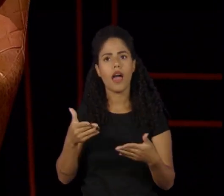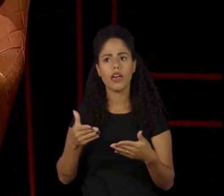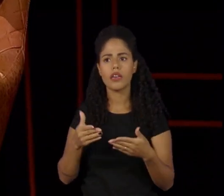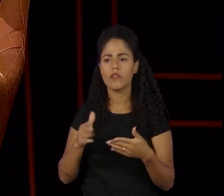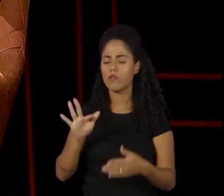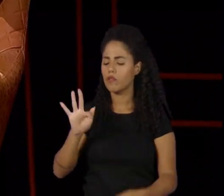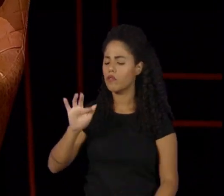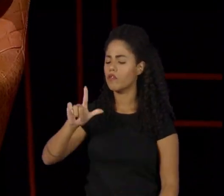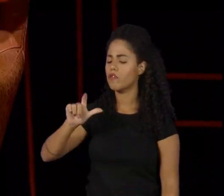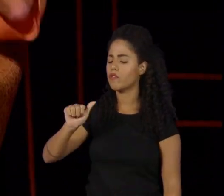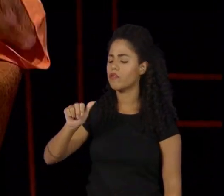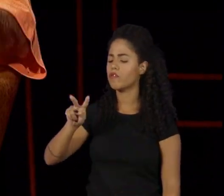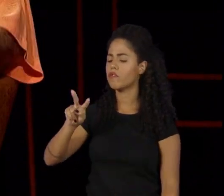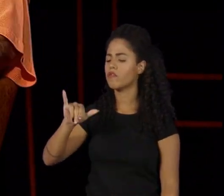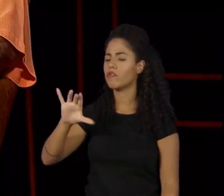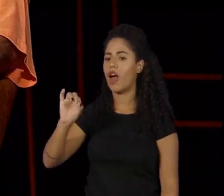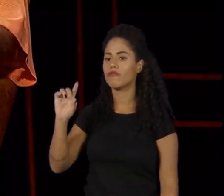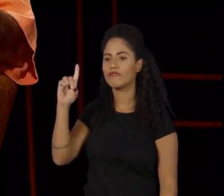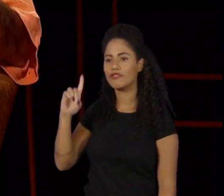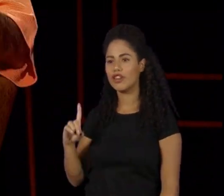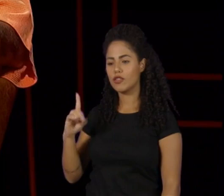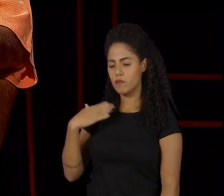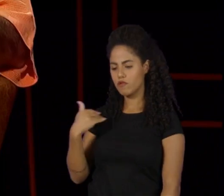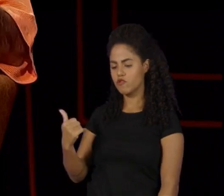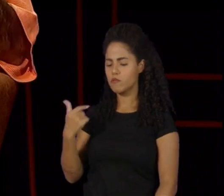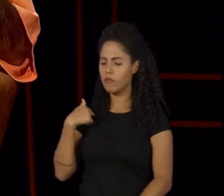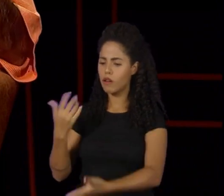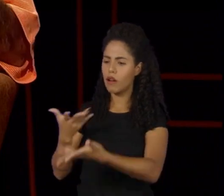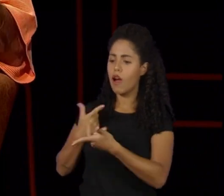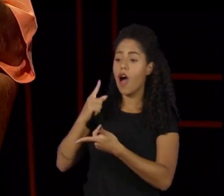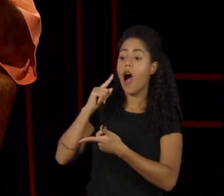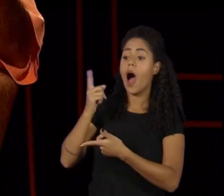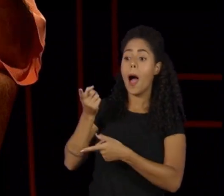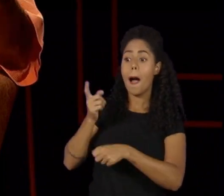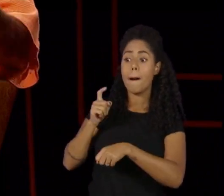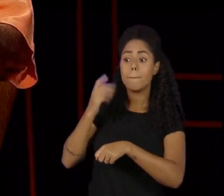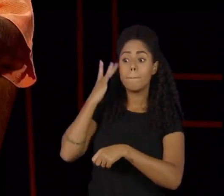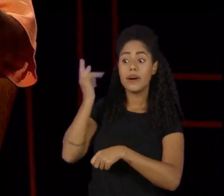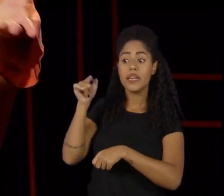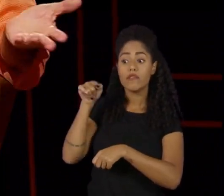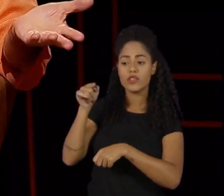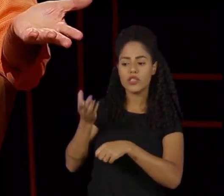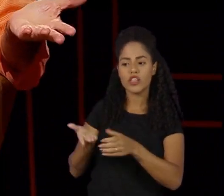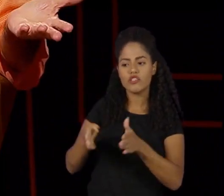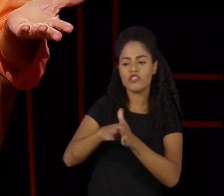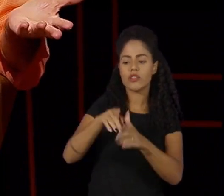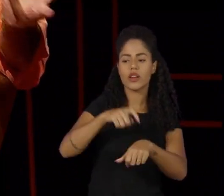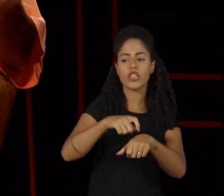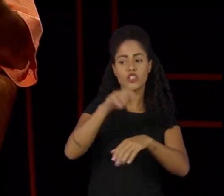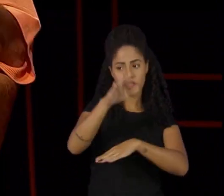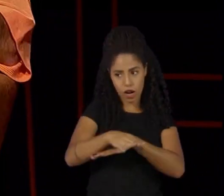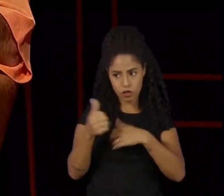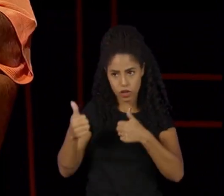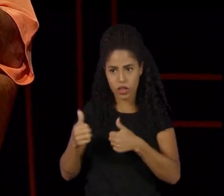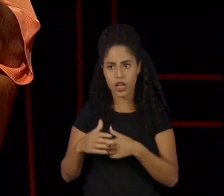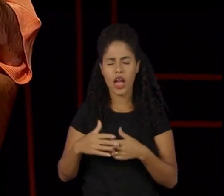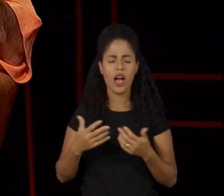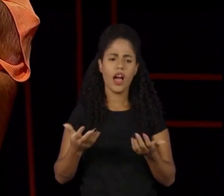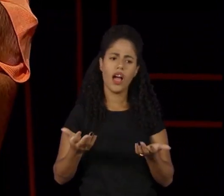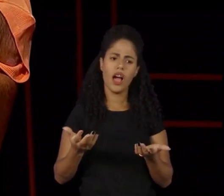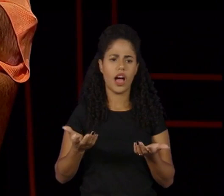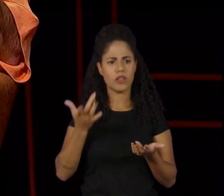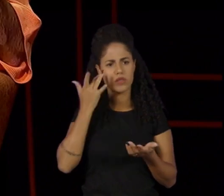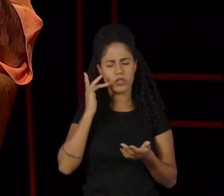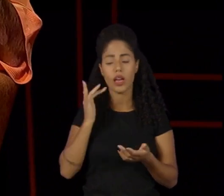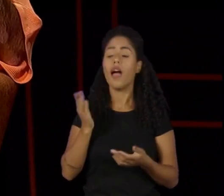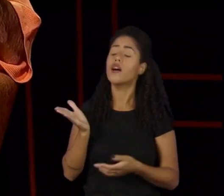me chamou, falou: Breda, amanhã chega de tarde que a gente vai passar o papel do Otelo. Eu falei: cara, não faça isso, eu vou fazer.